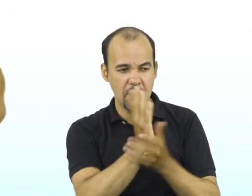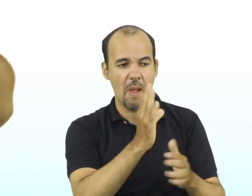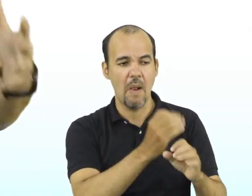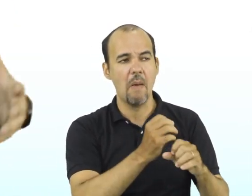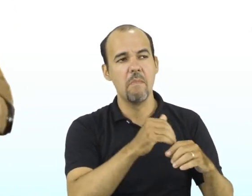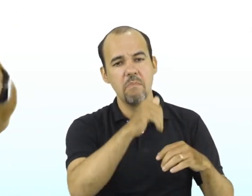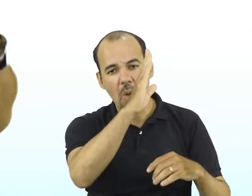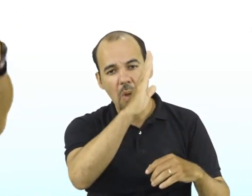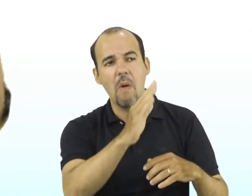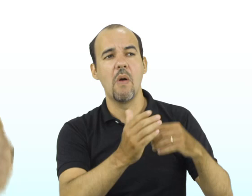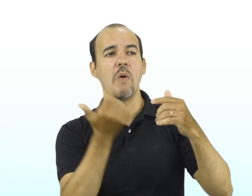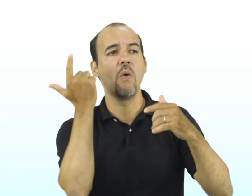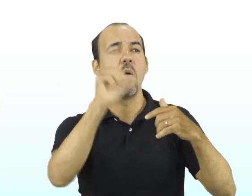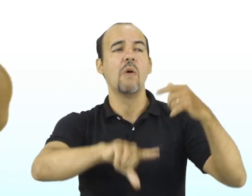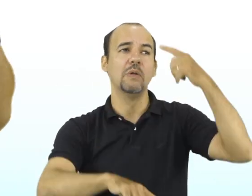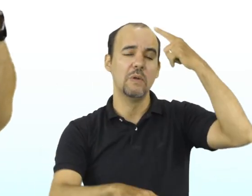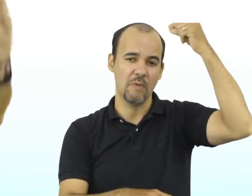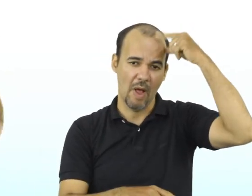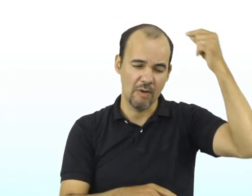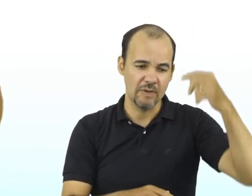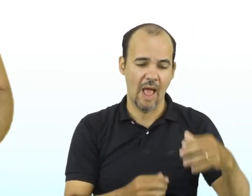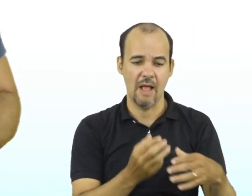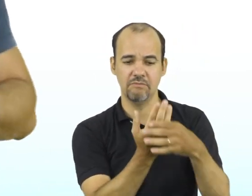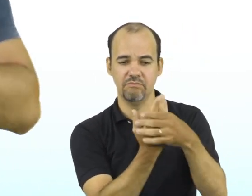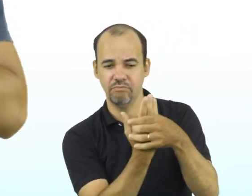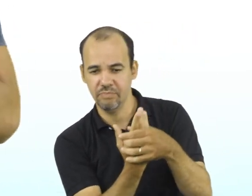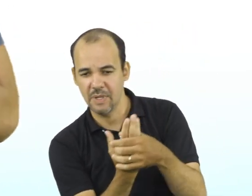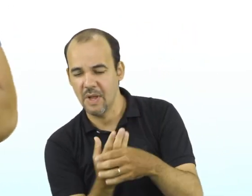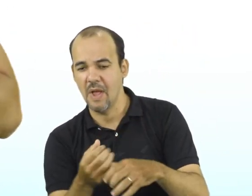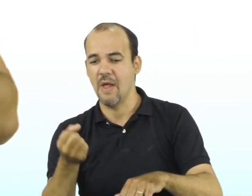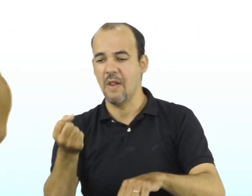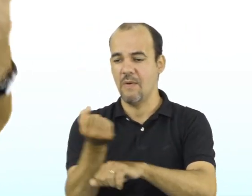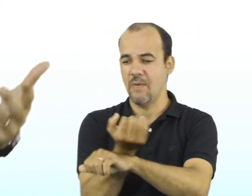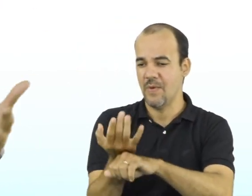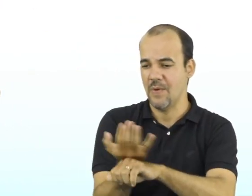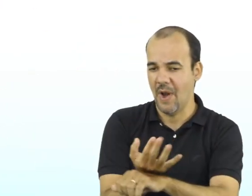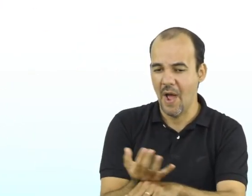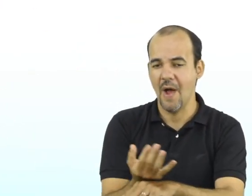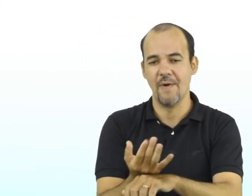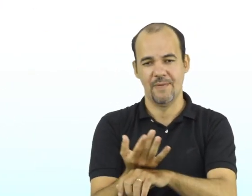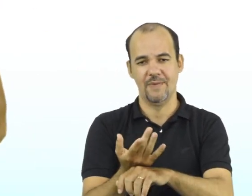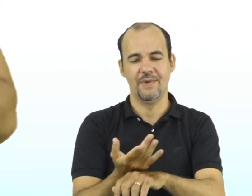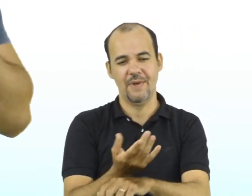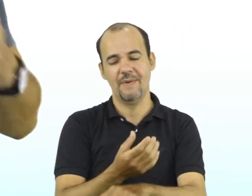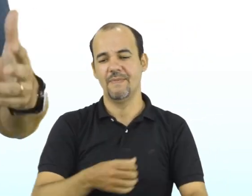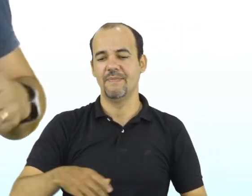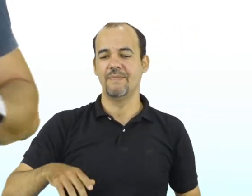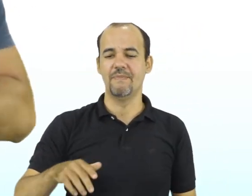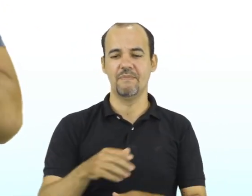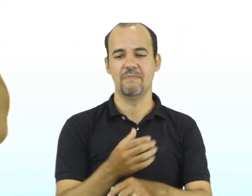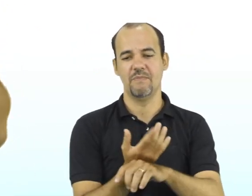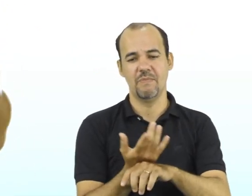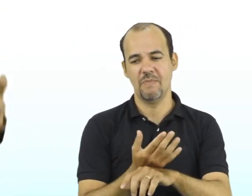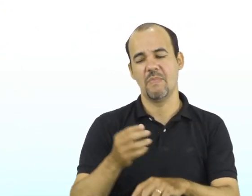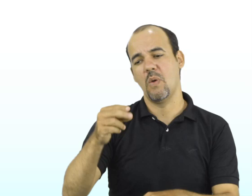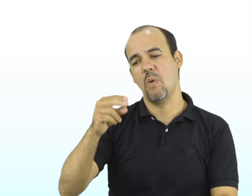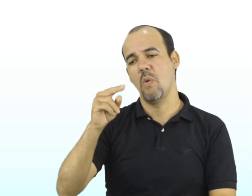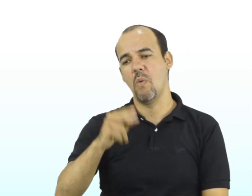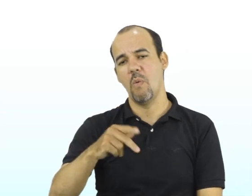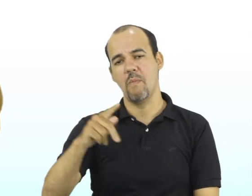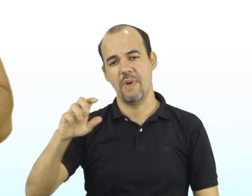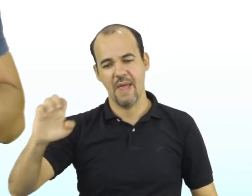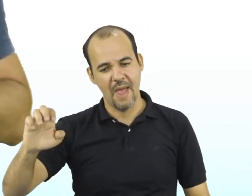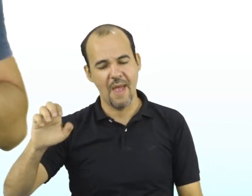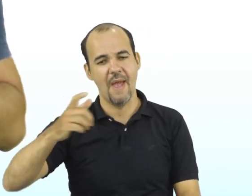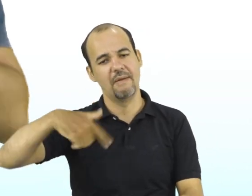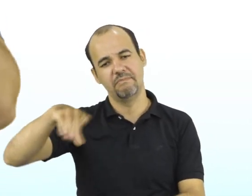as estaduais como a UPE, SSA e no Enem, nas nossas universidades federais, a UFPE, a UFRPE,